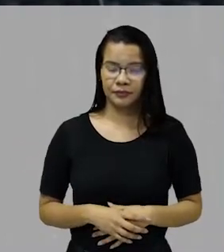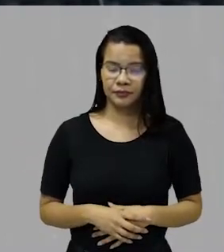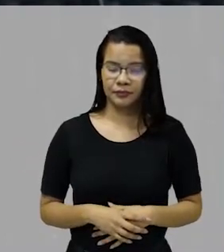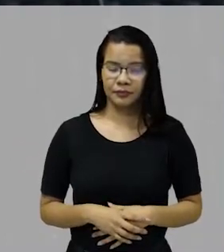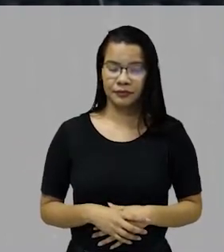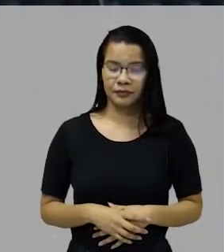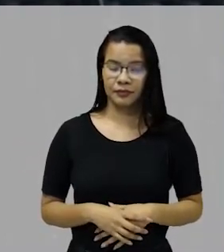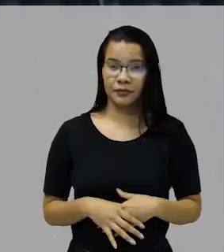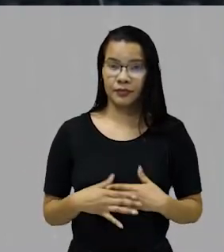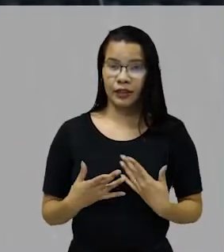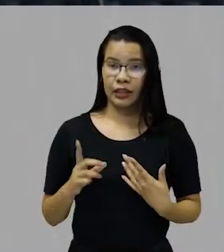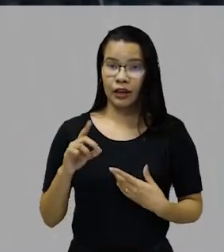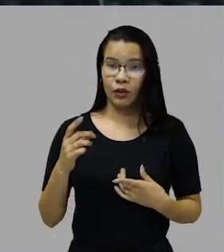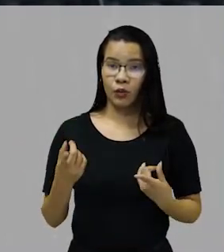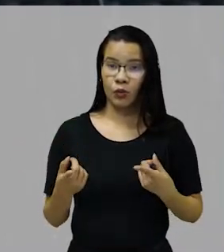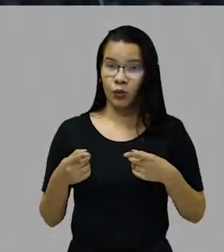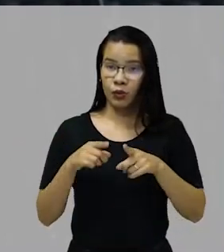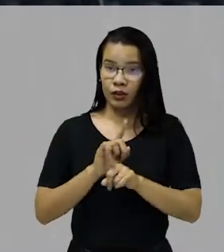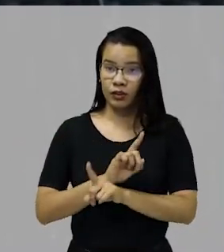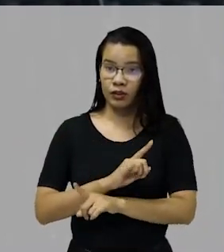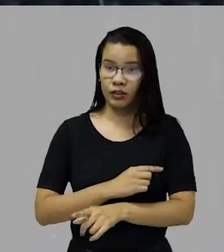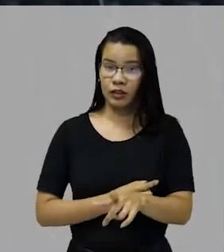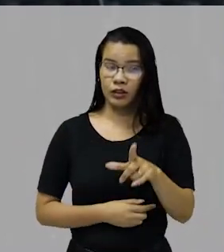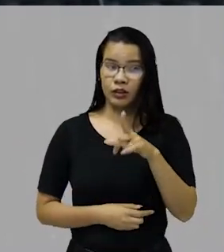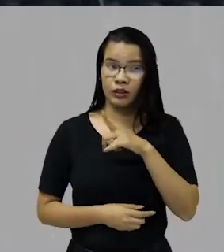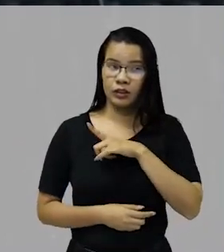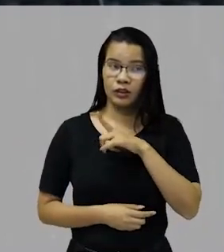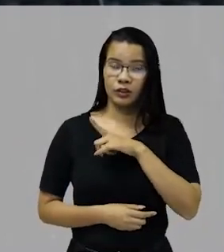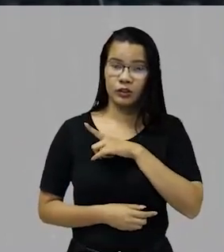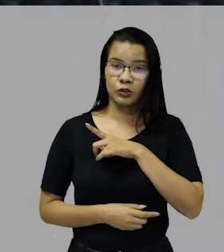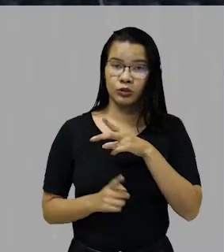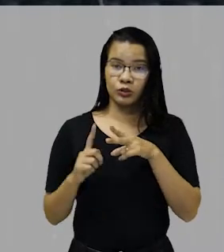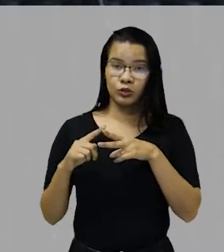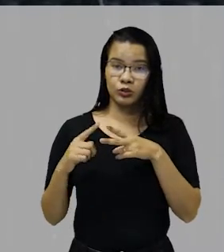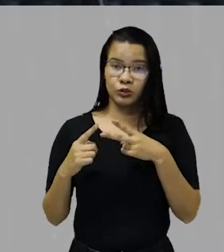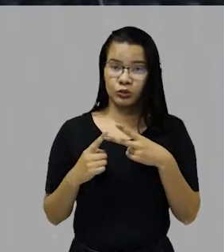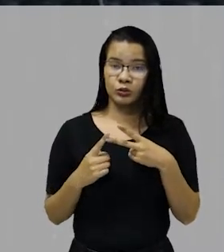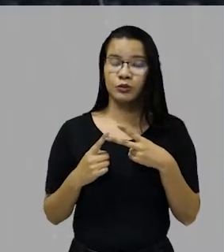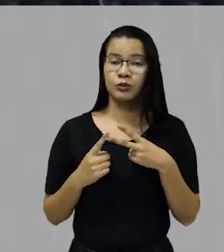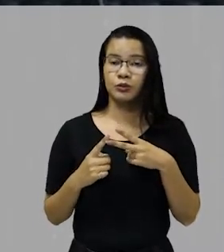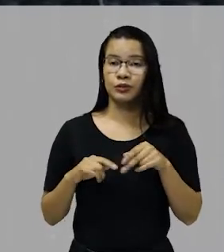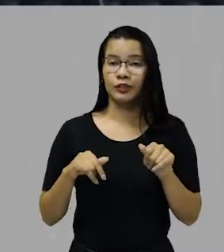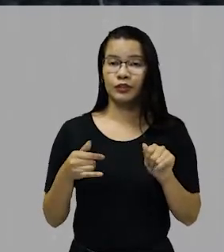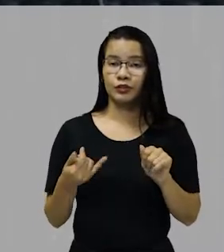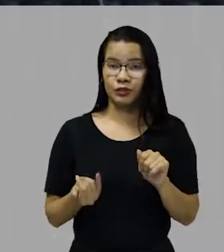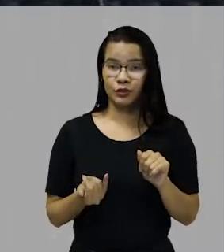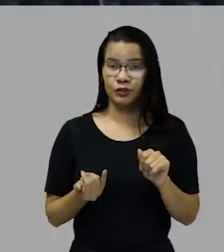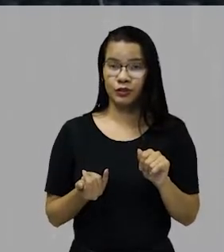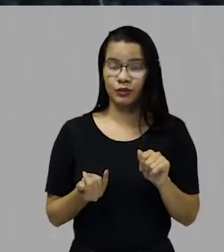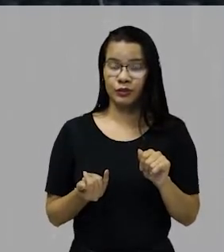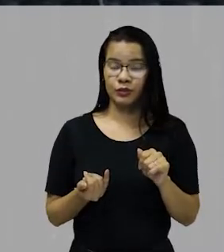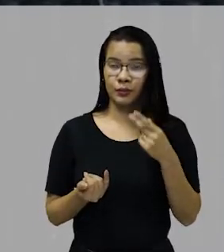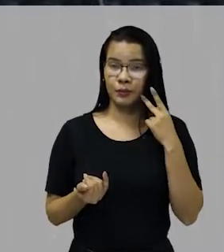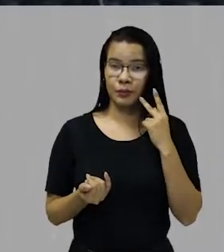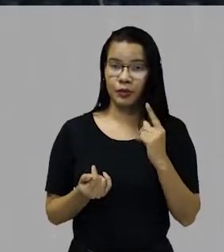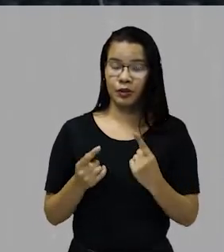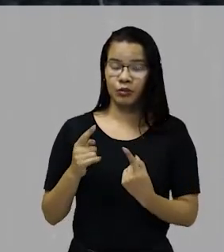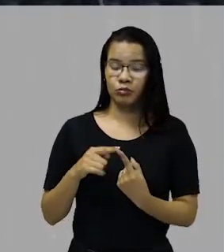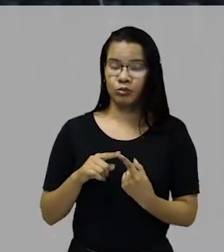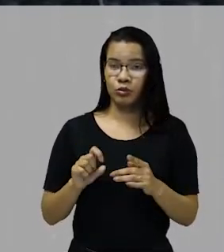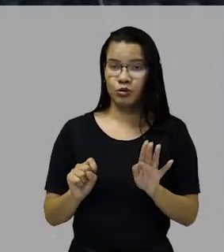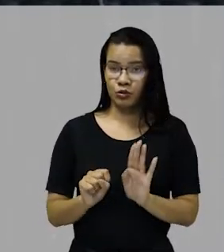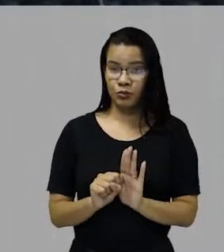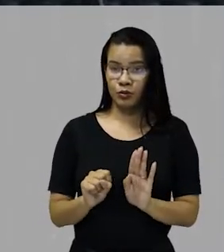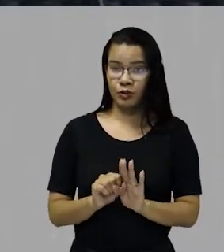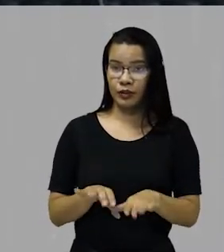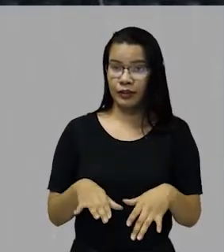francesa. Aqui é o contrário. Eu tenho dois adjetivos para um